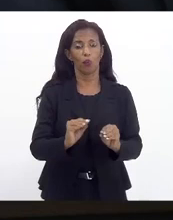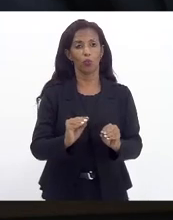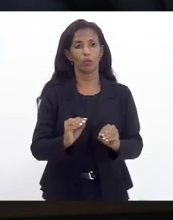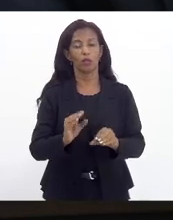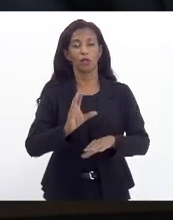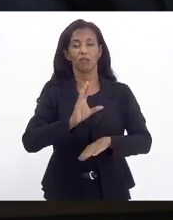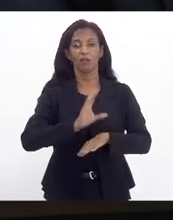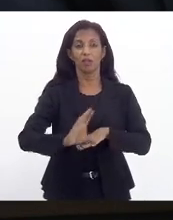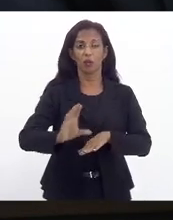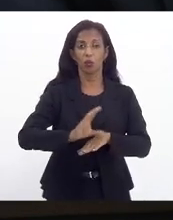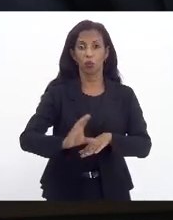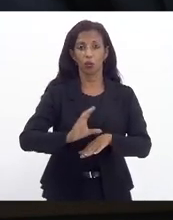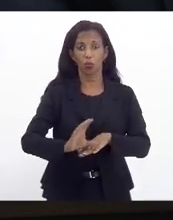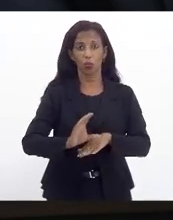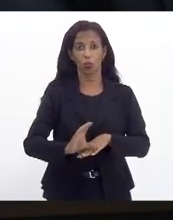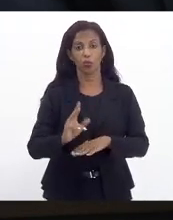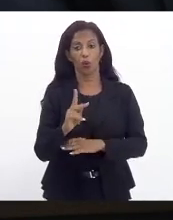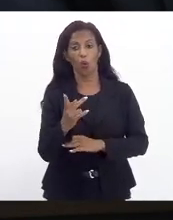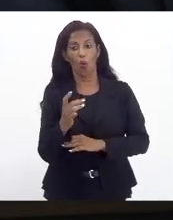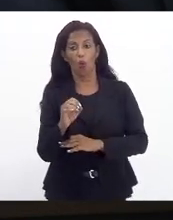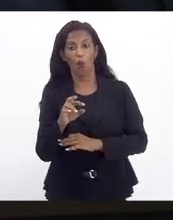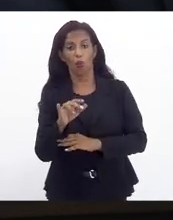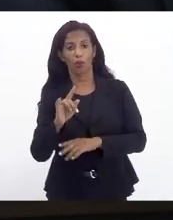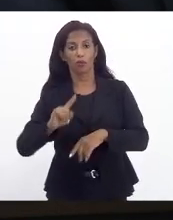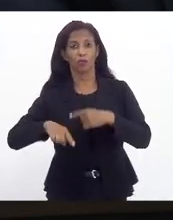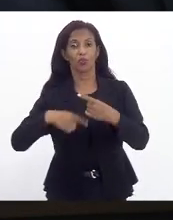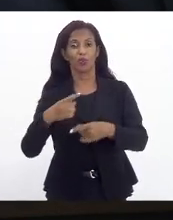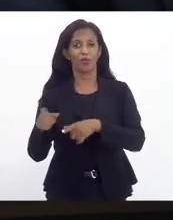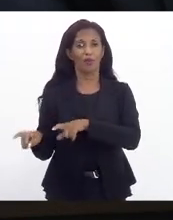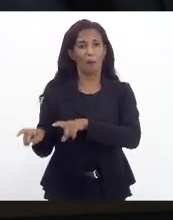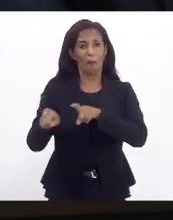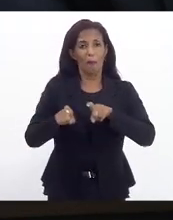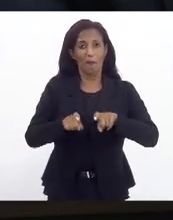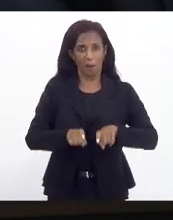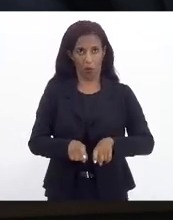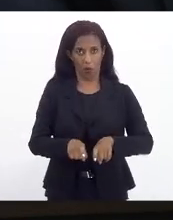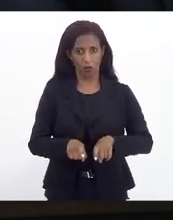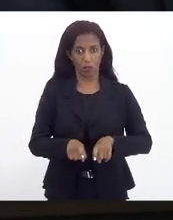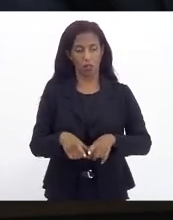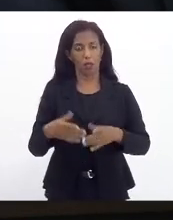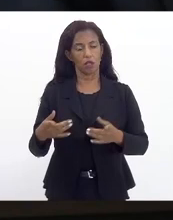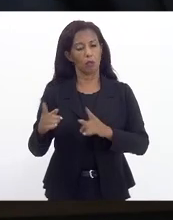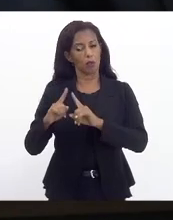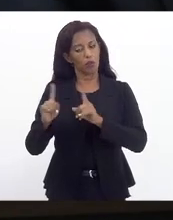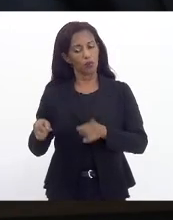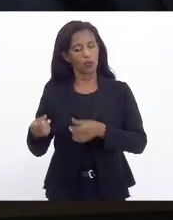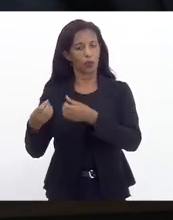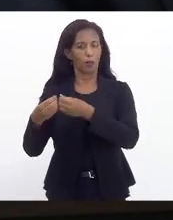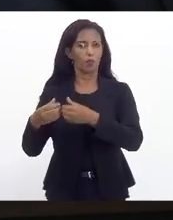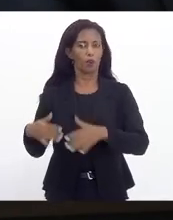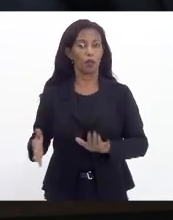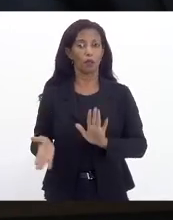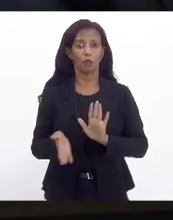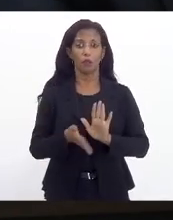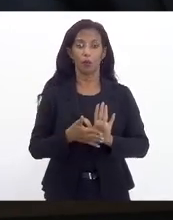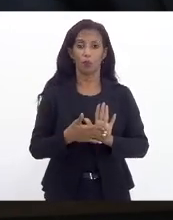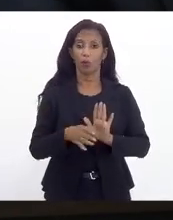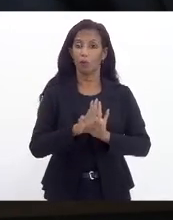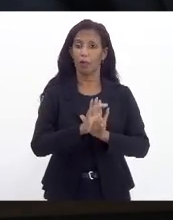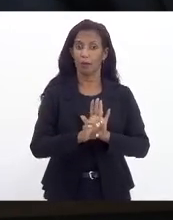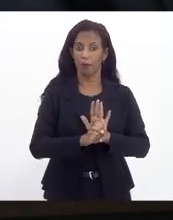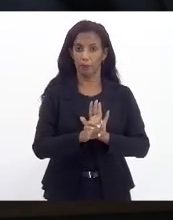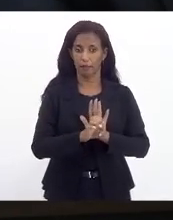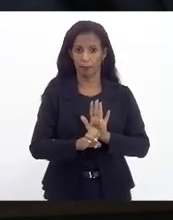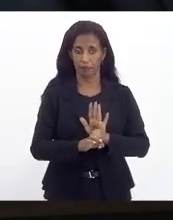Do curso A homologação Só termina com a posse Então Para que não haja Prejuízo dos servidores Nós estamos propondo Uma emenda